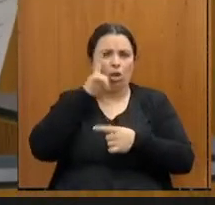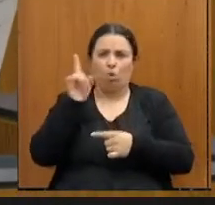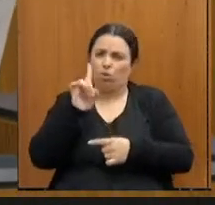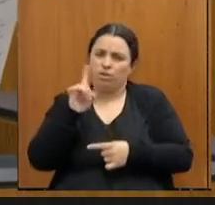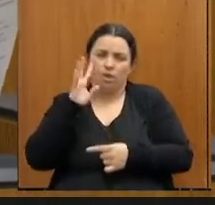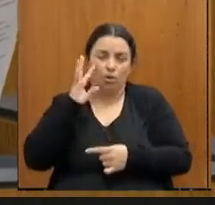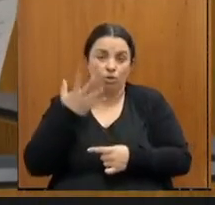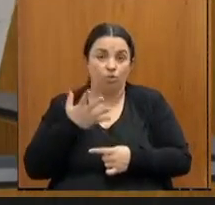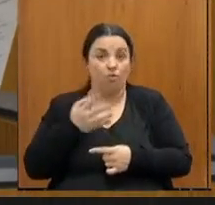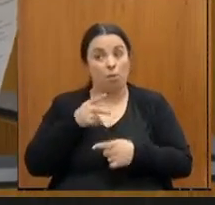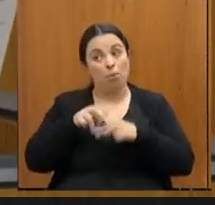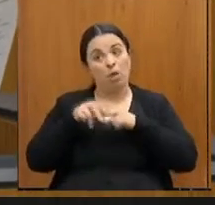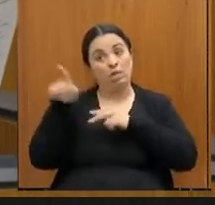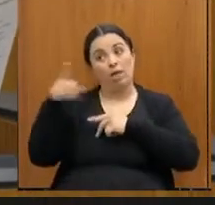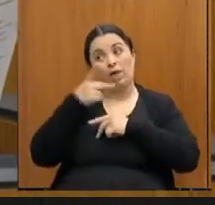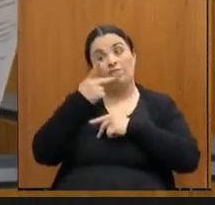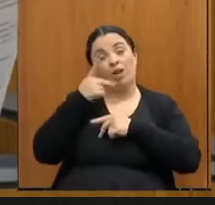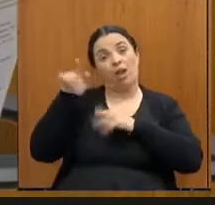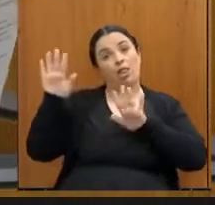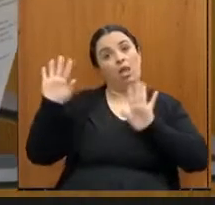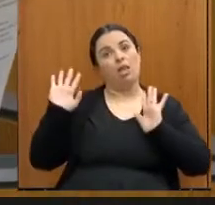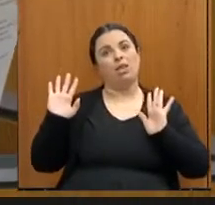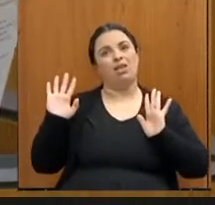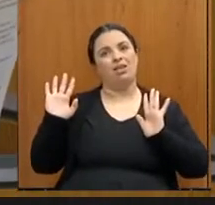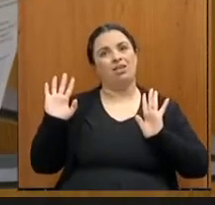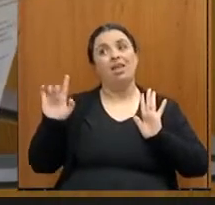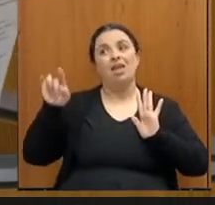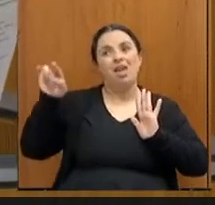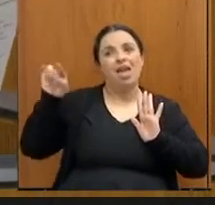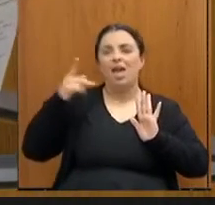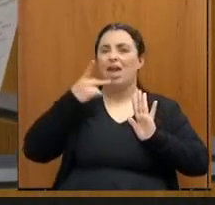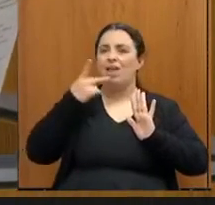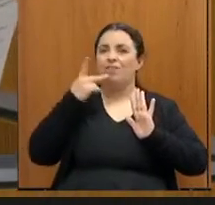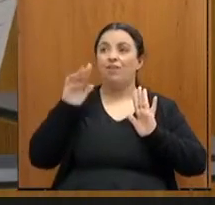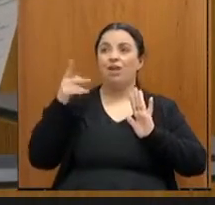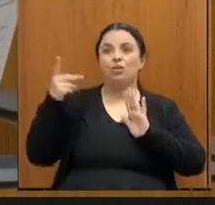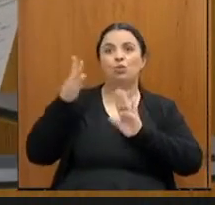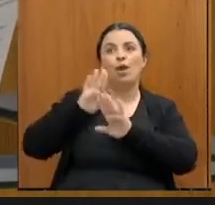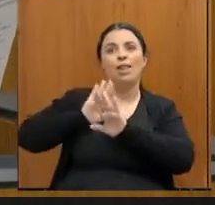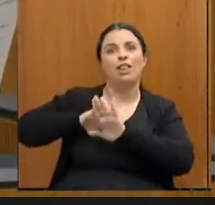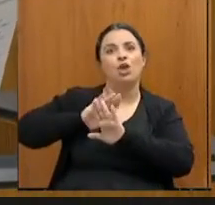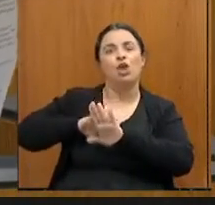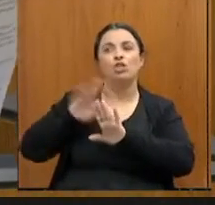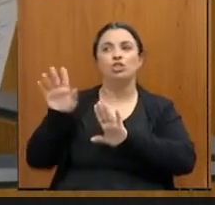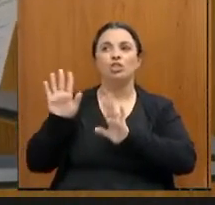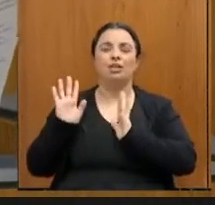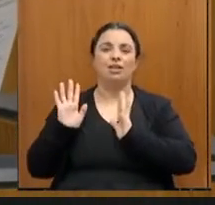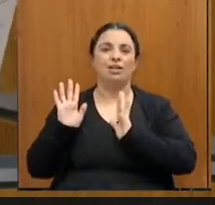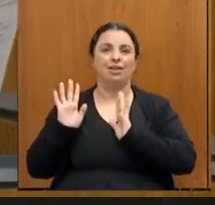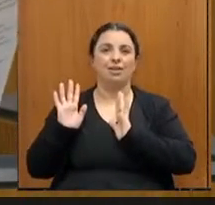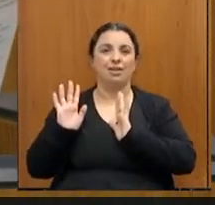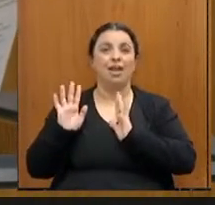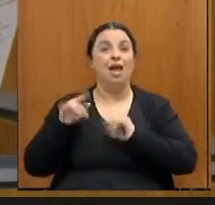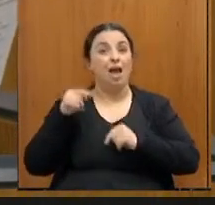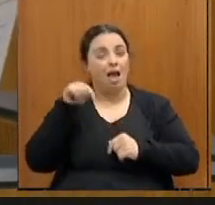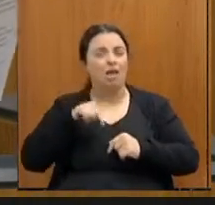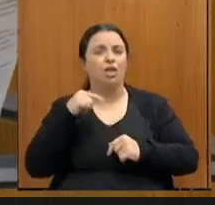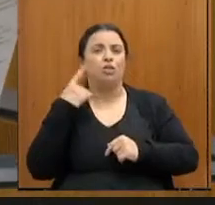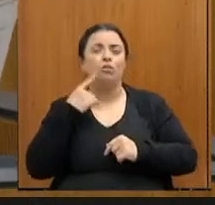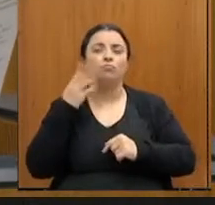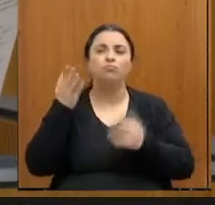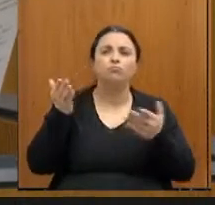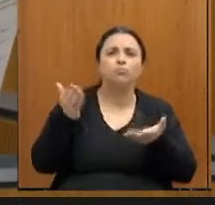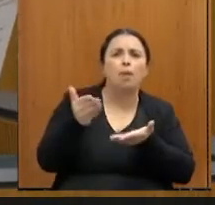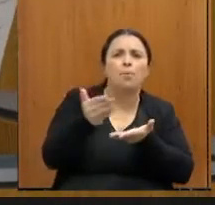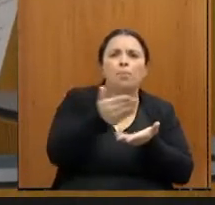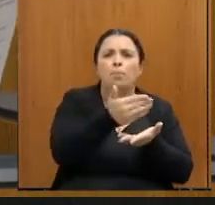esse é o discurso é seu discurso não esse é o Esse é o alinhamento ideológico é aqui a gente é um viu os debates